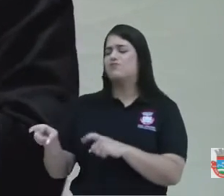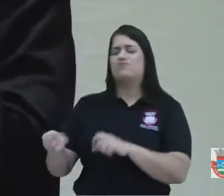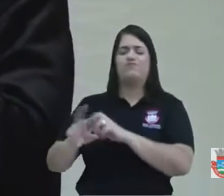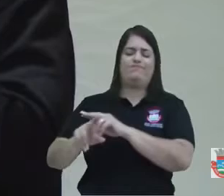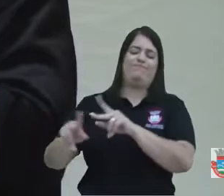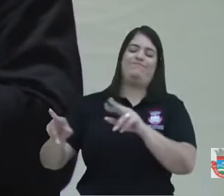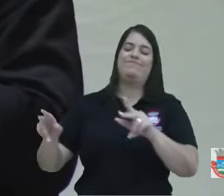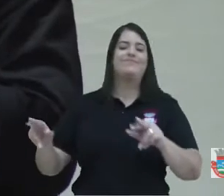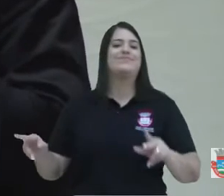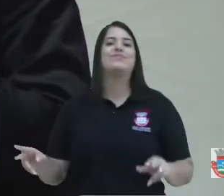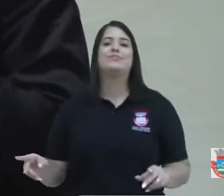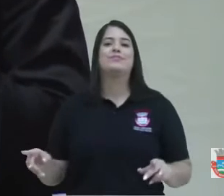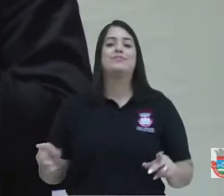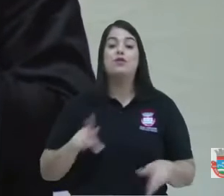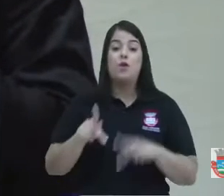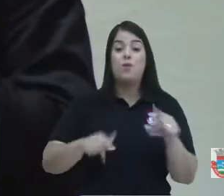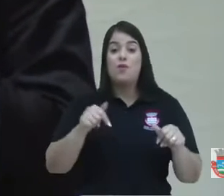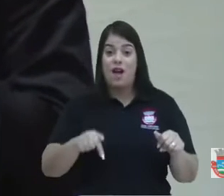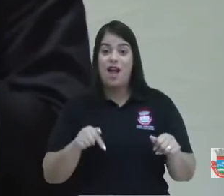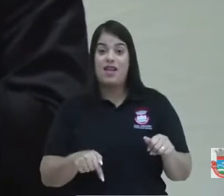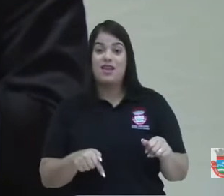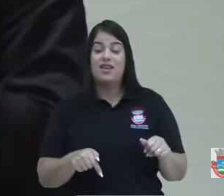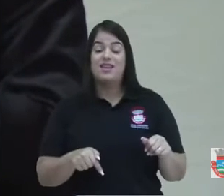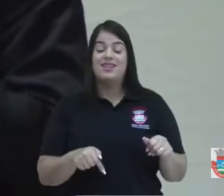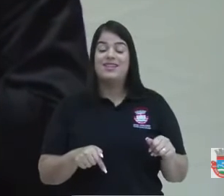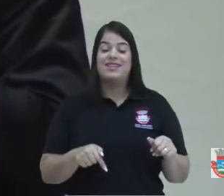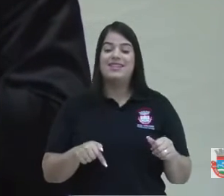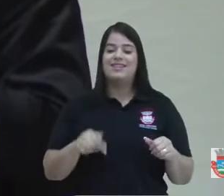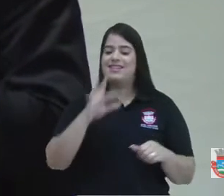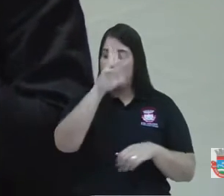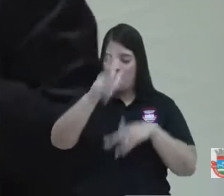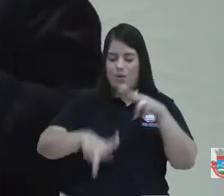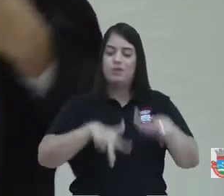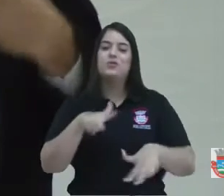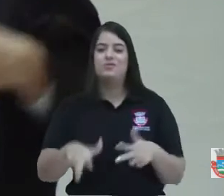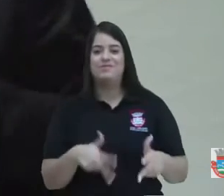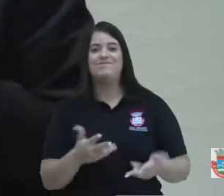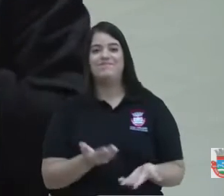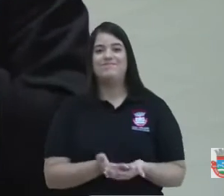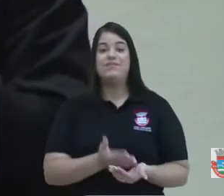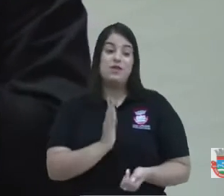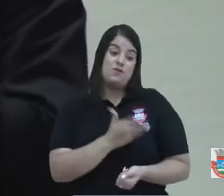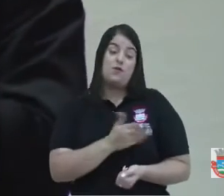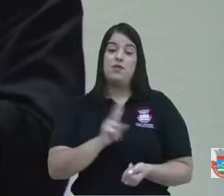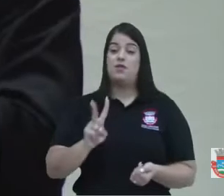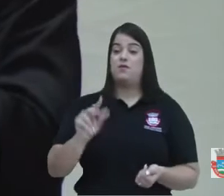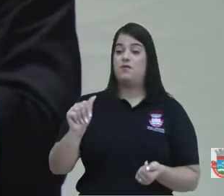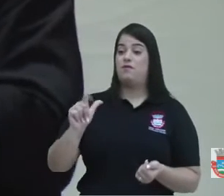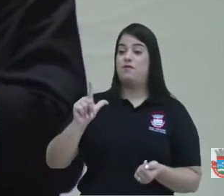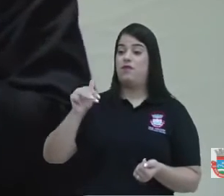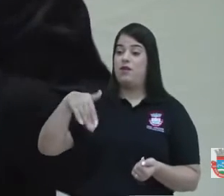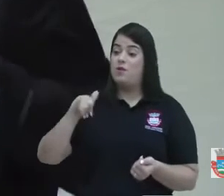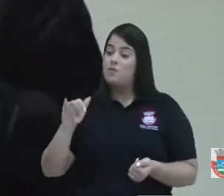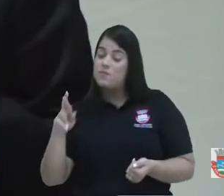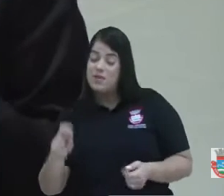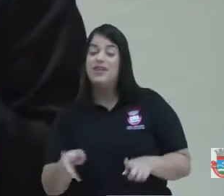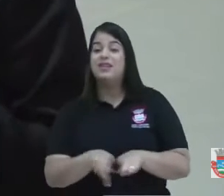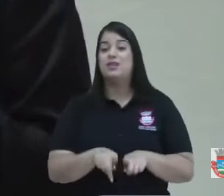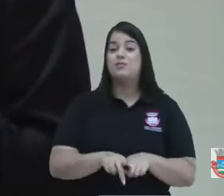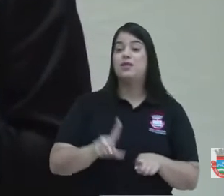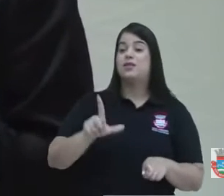região, pessoal aqui da nossa querida cidade de São Bento do Una, meu amigo Valmir, seu